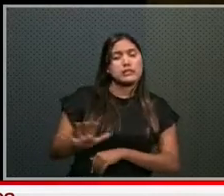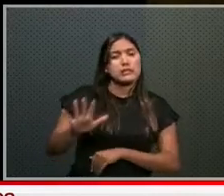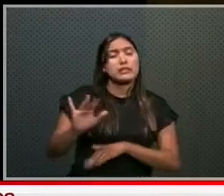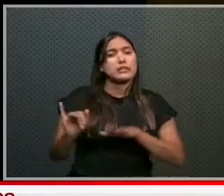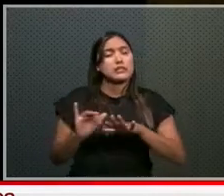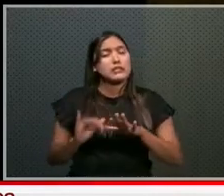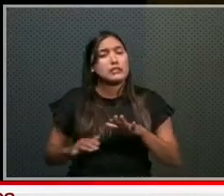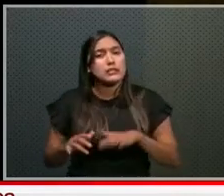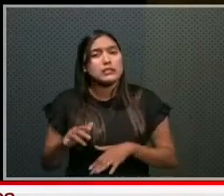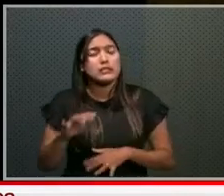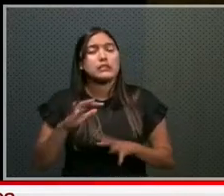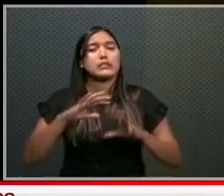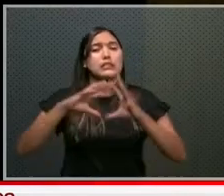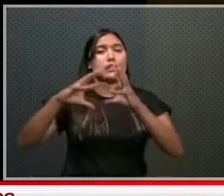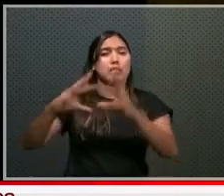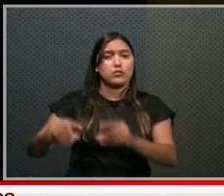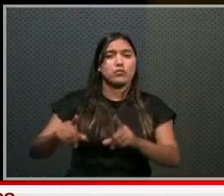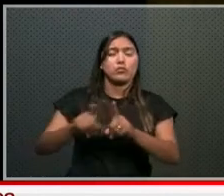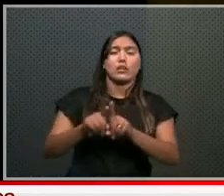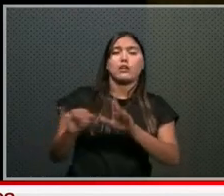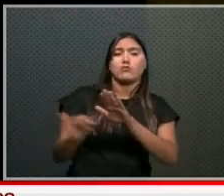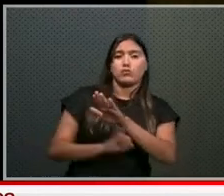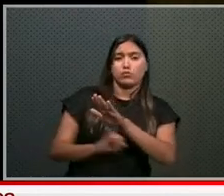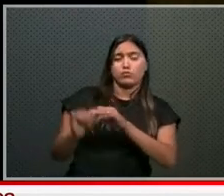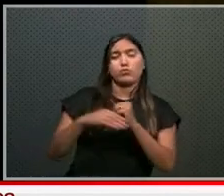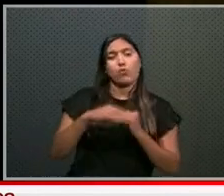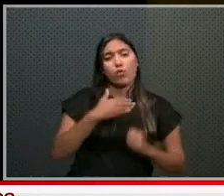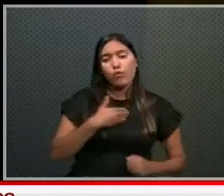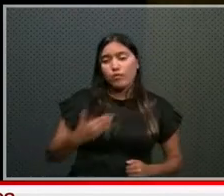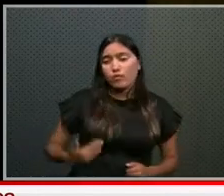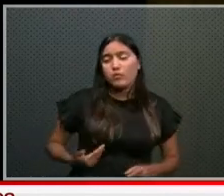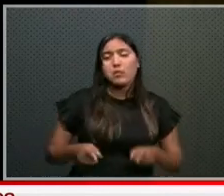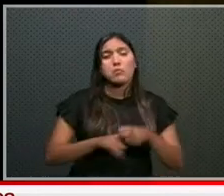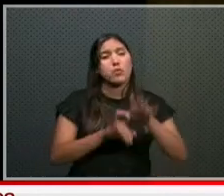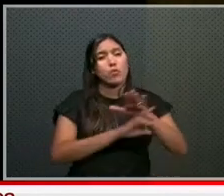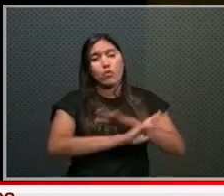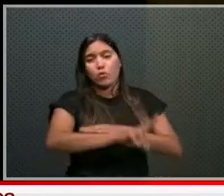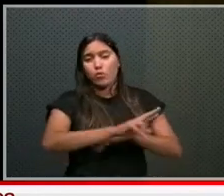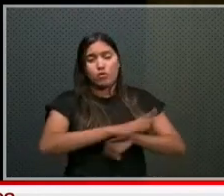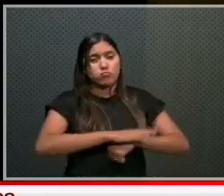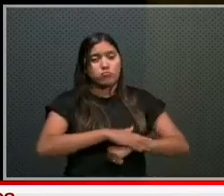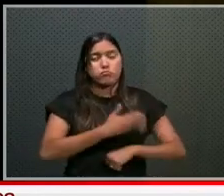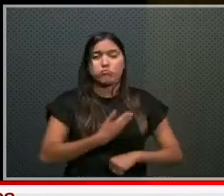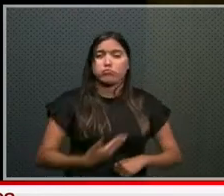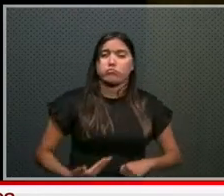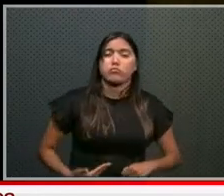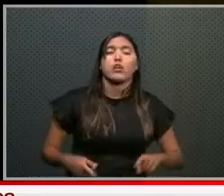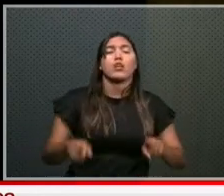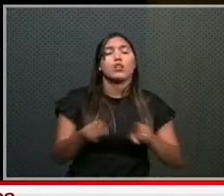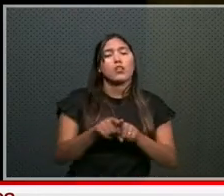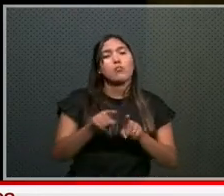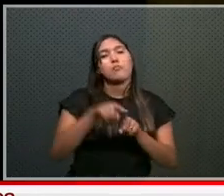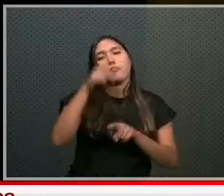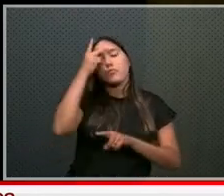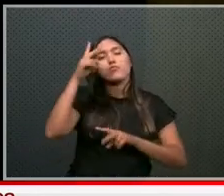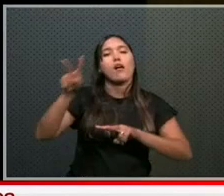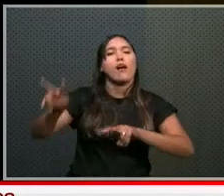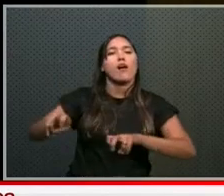órgãos governamentais e não governamentais além logicamente dos nossos agricultores